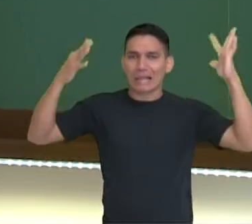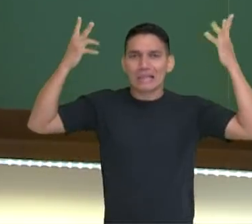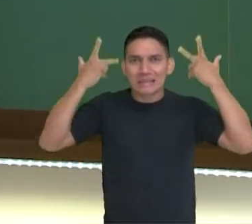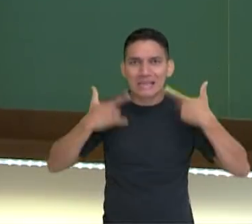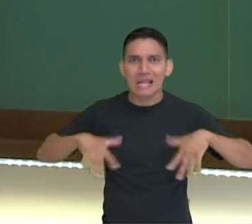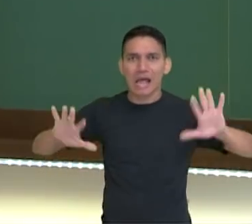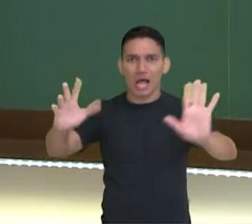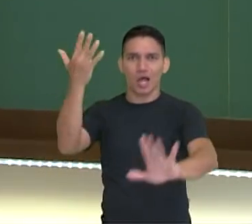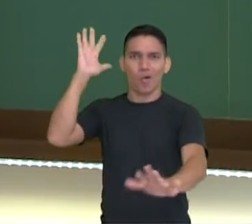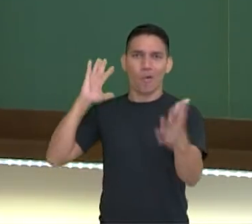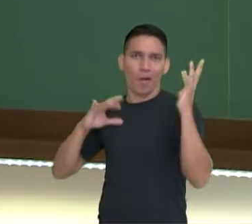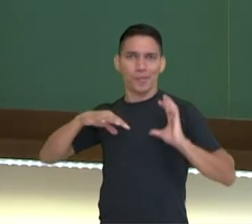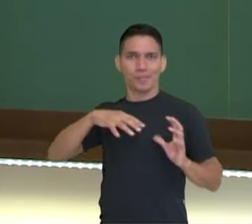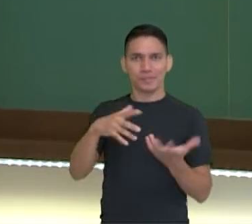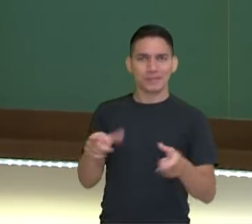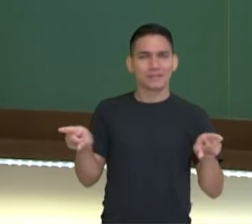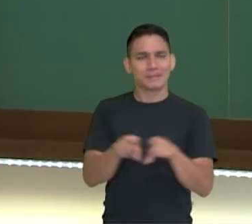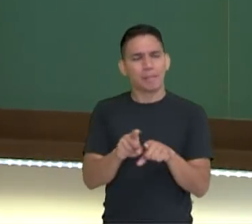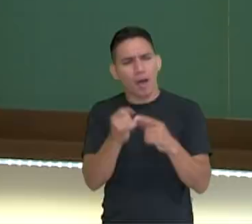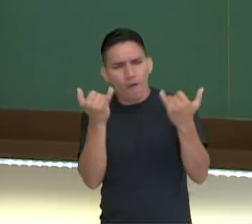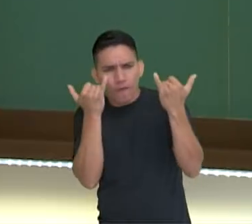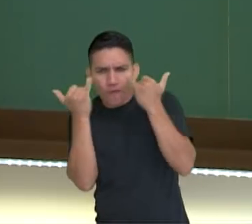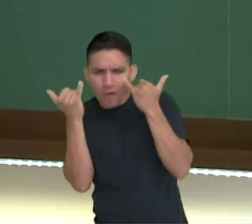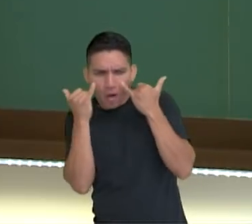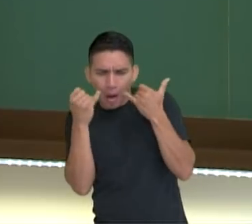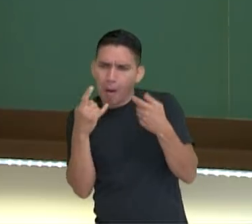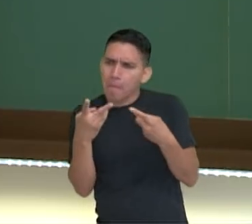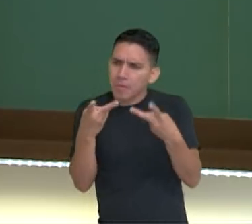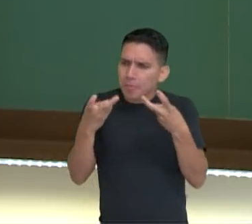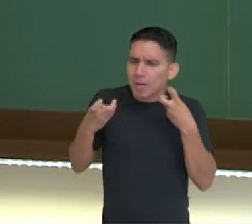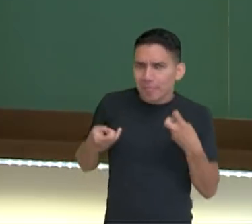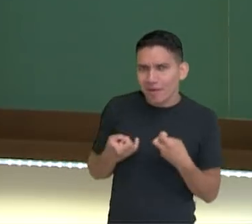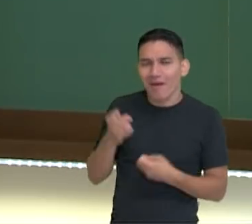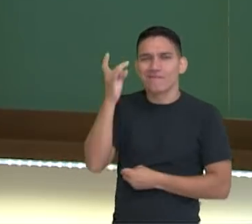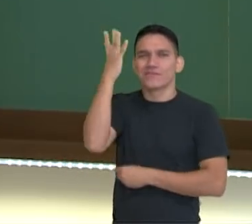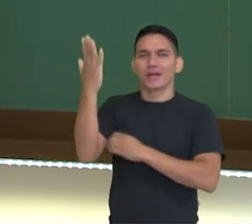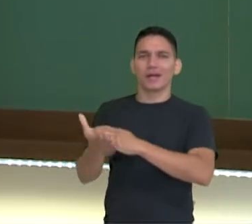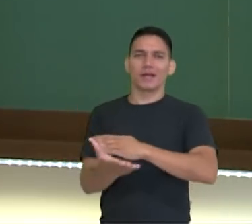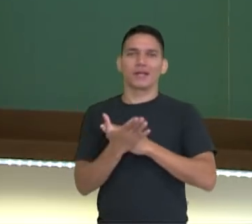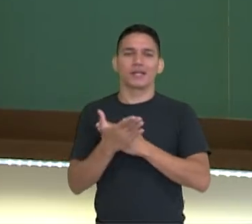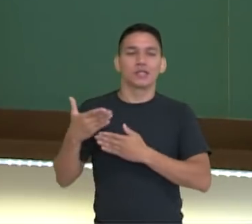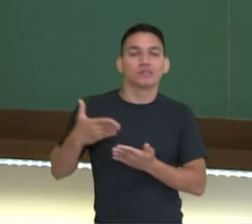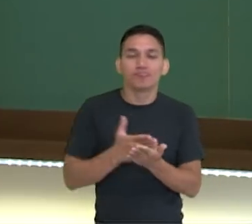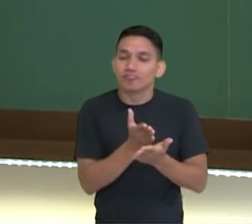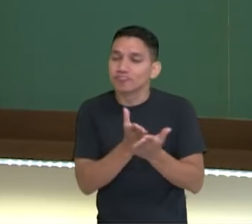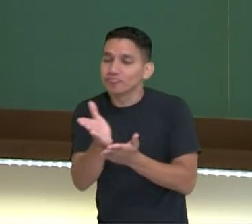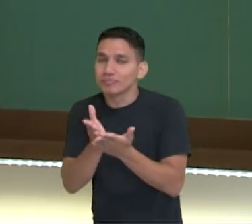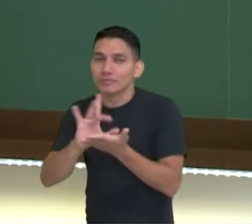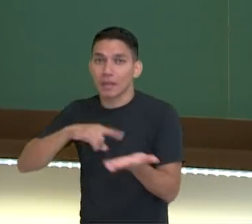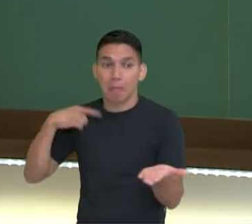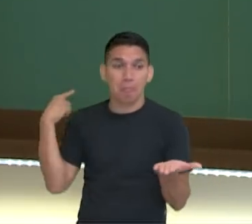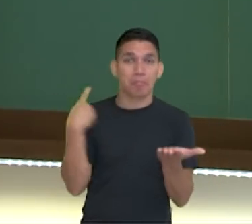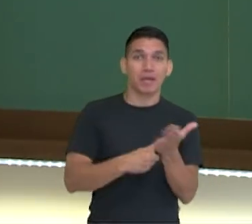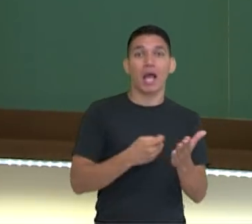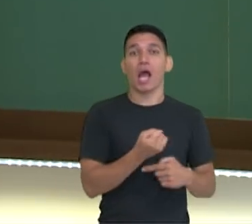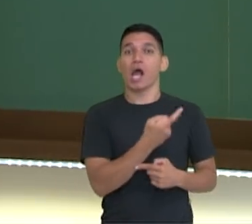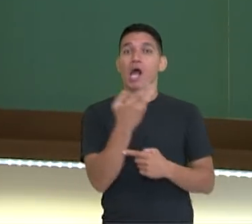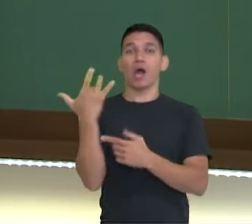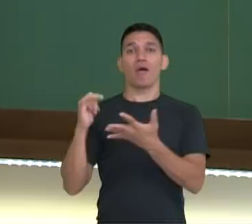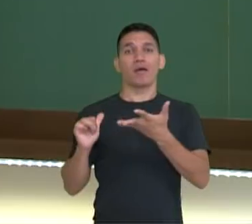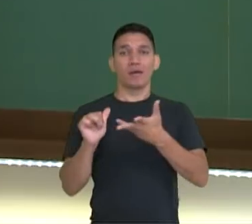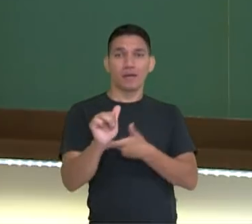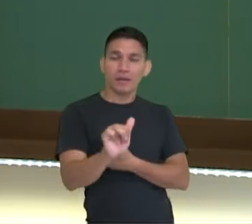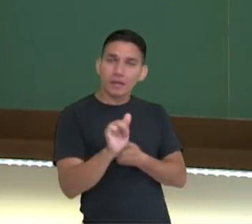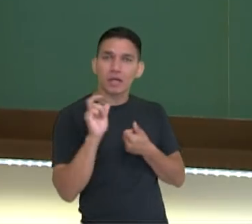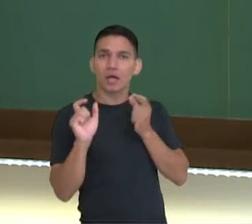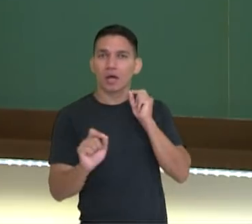informações ali que facilitavam o seu deslocamento ao longo do espaço. estabelecendo alguns elementos de